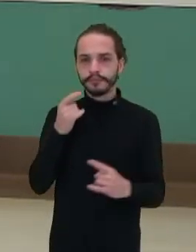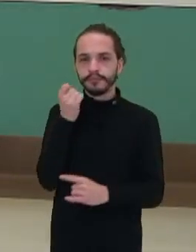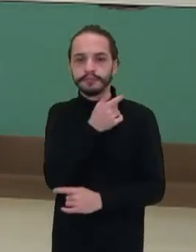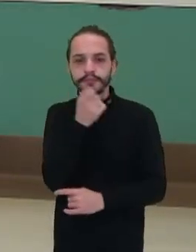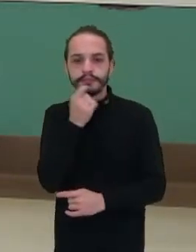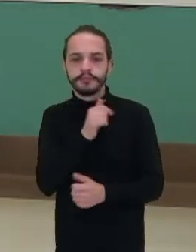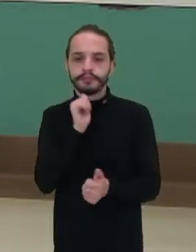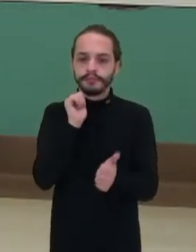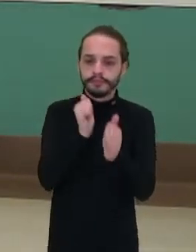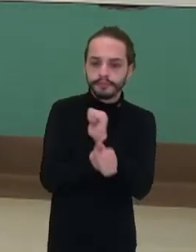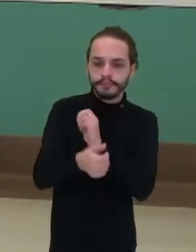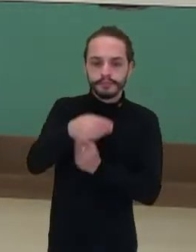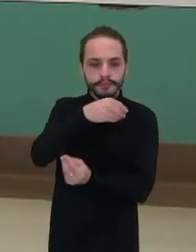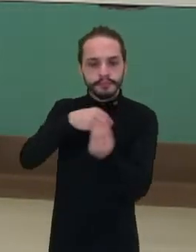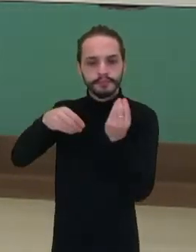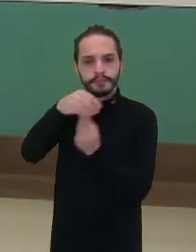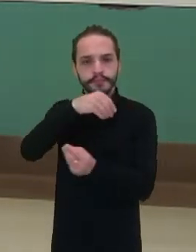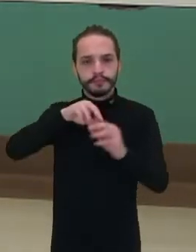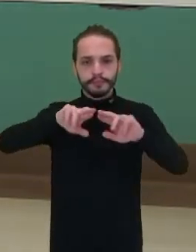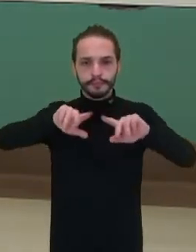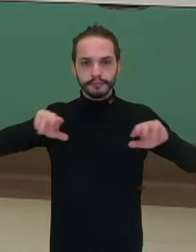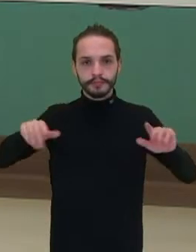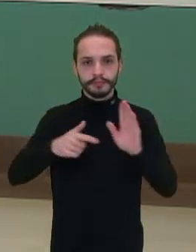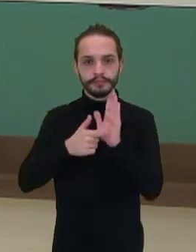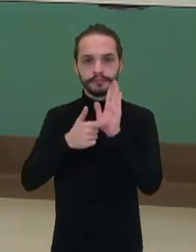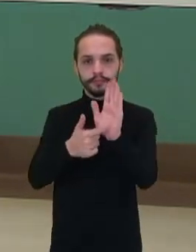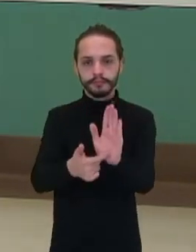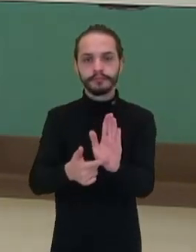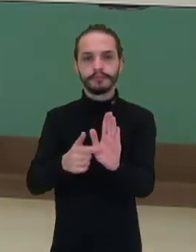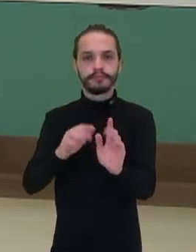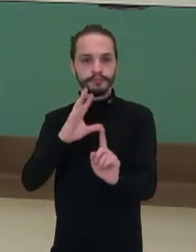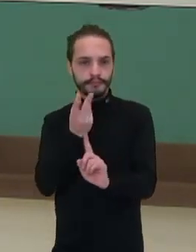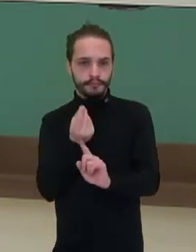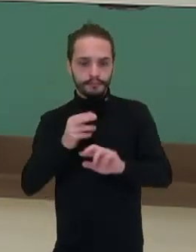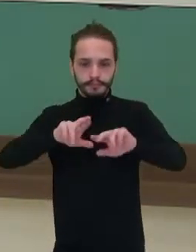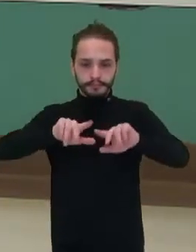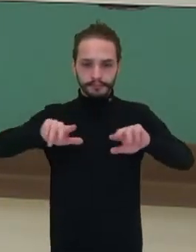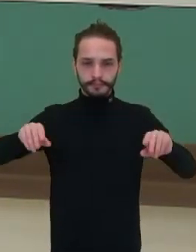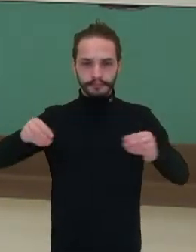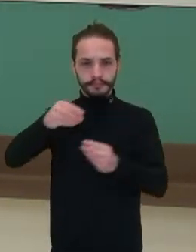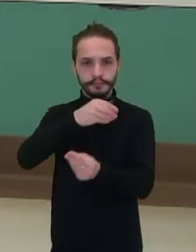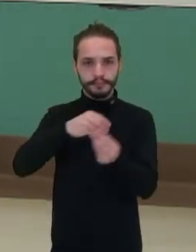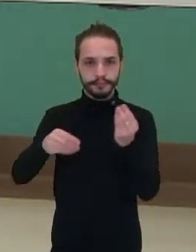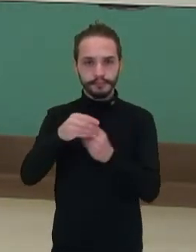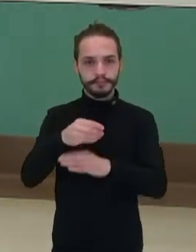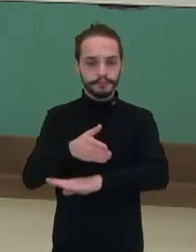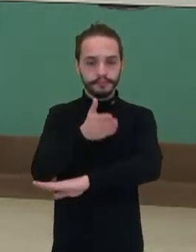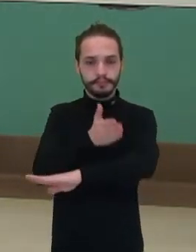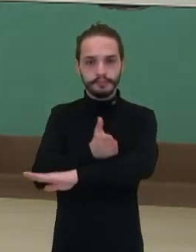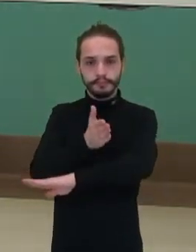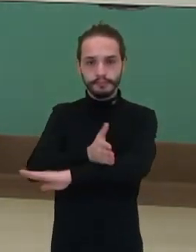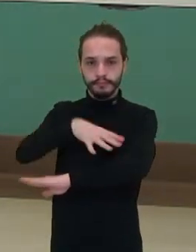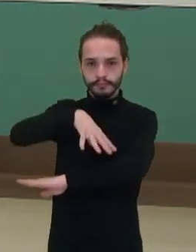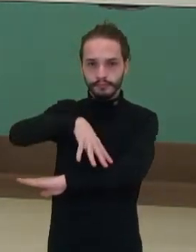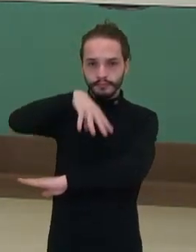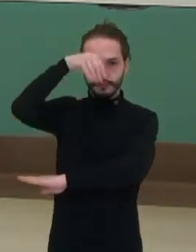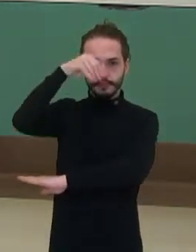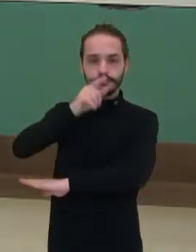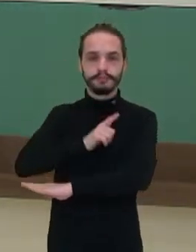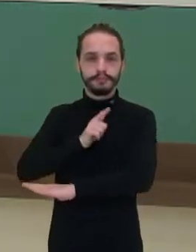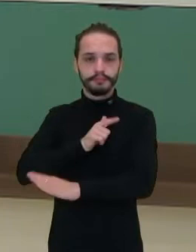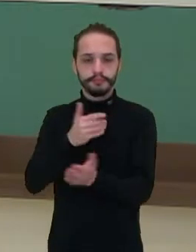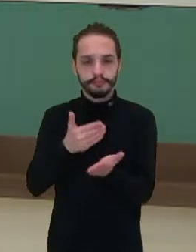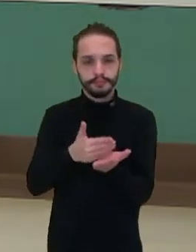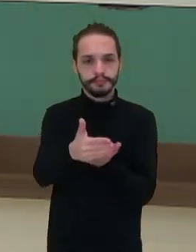misturado, então já tinha essa coisa de um espetáculo existindo nesse momento. E nós temos agora uma Idade Média, a Idade Média já teve um